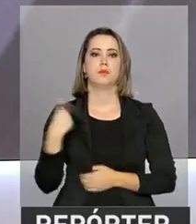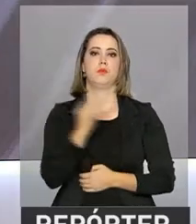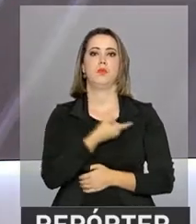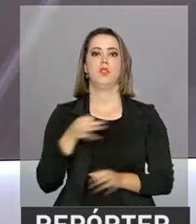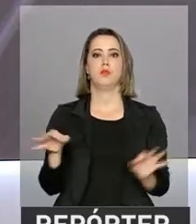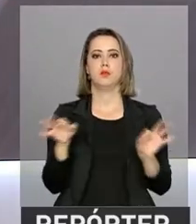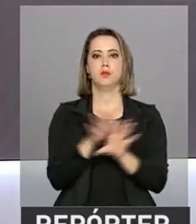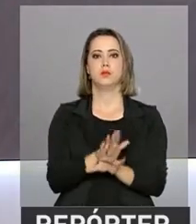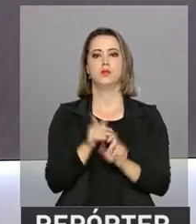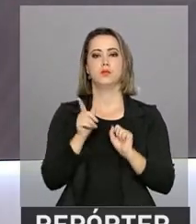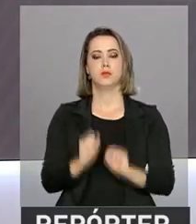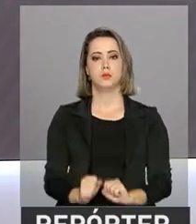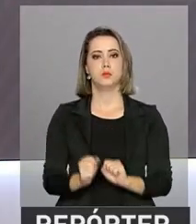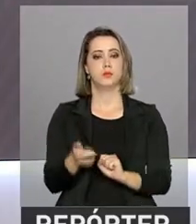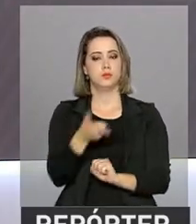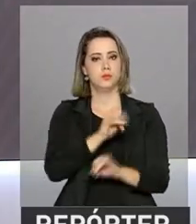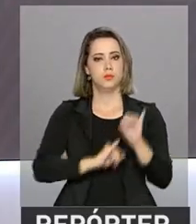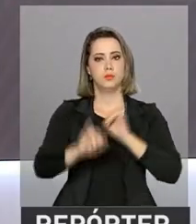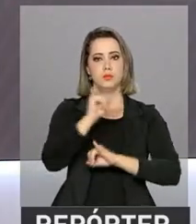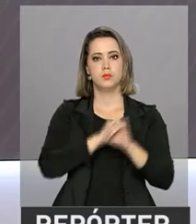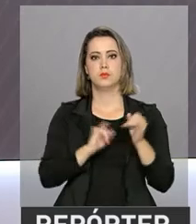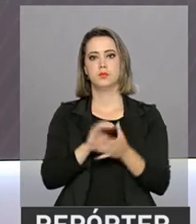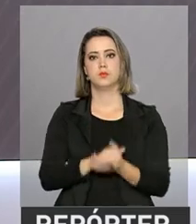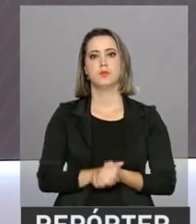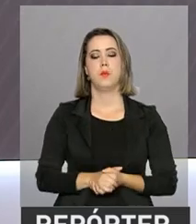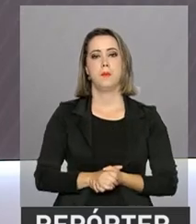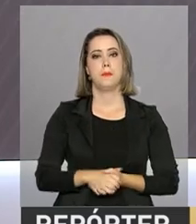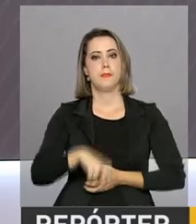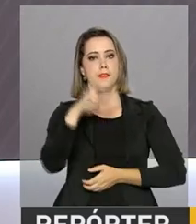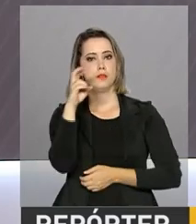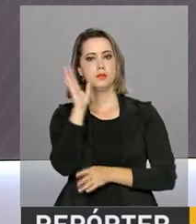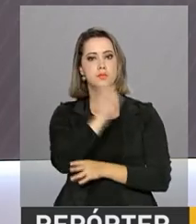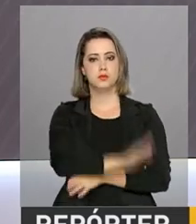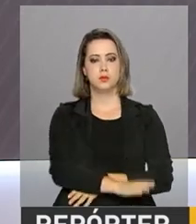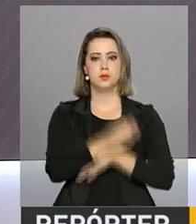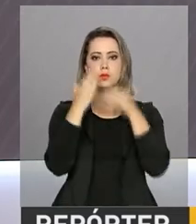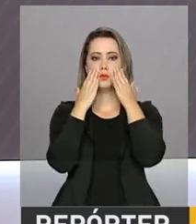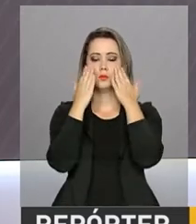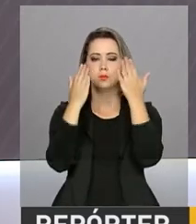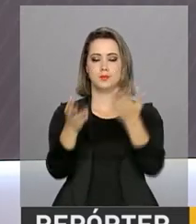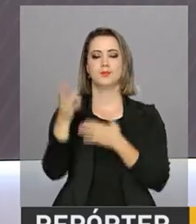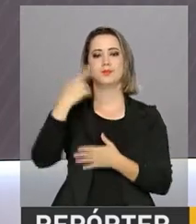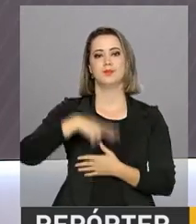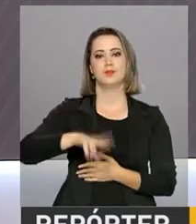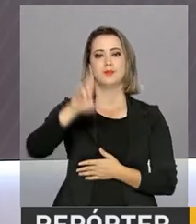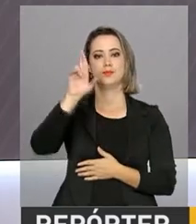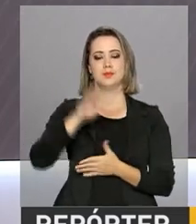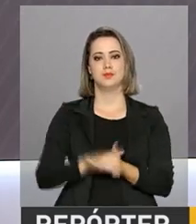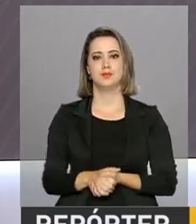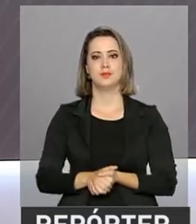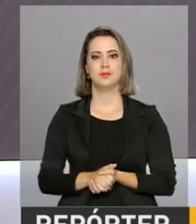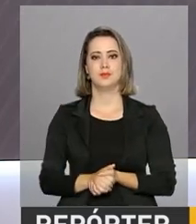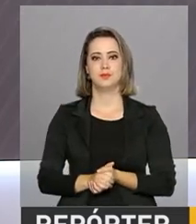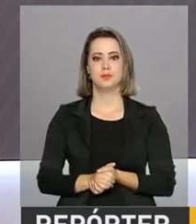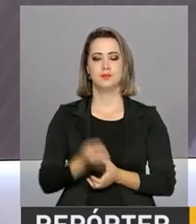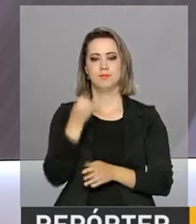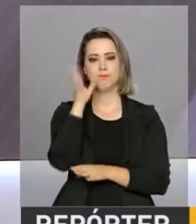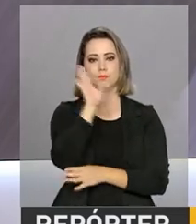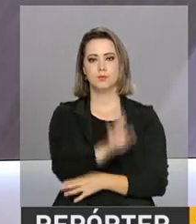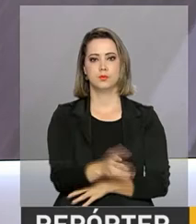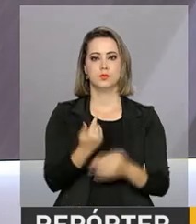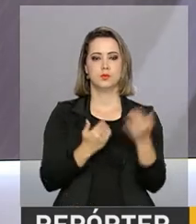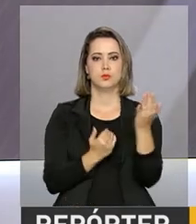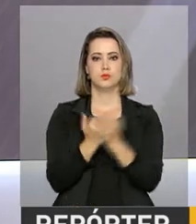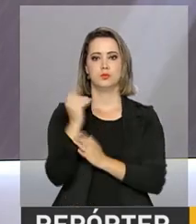ficamos por aqui mas podemos voltar a qualquer momento com outras informações ou às cinco da tarde na próxima edição do repórter nbr ótima